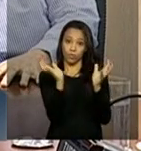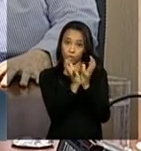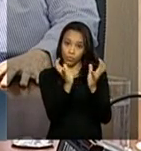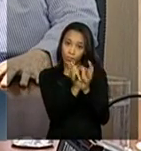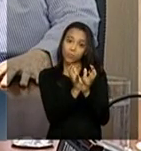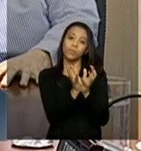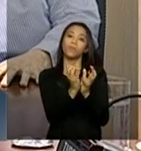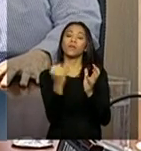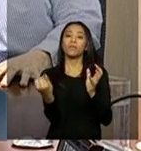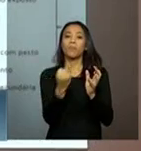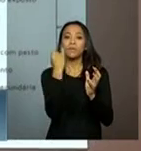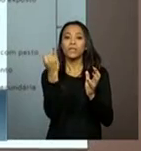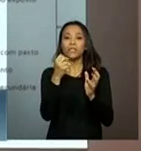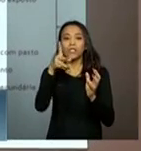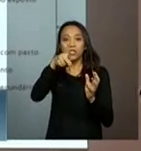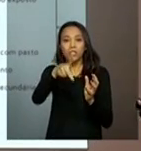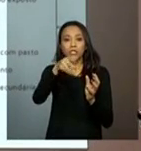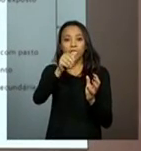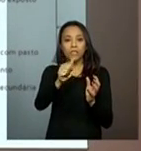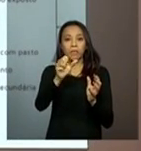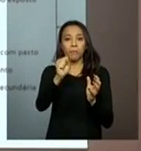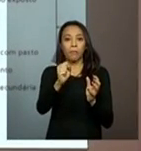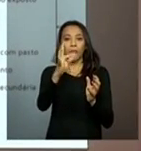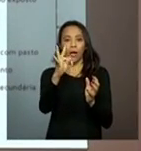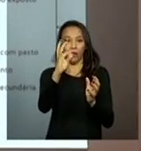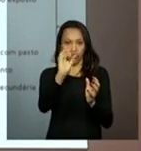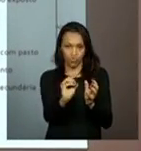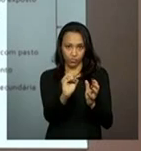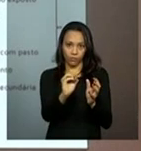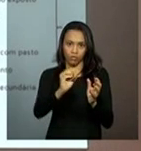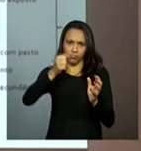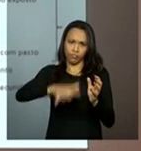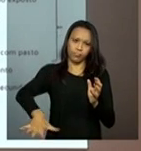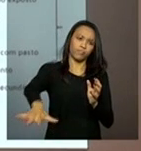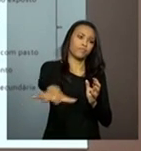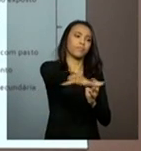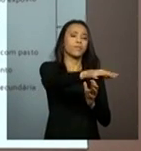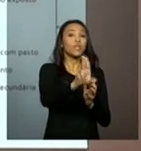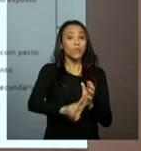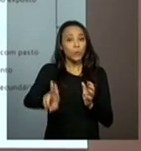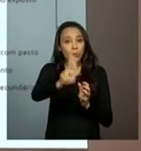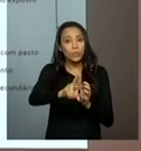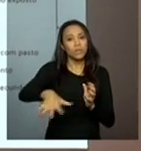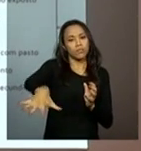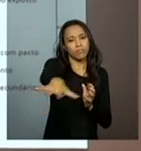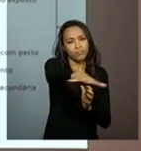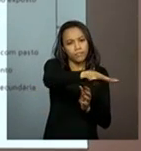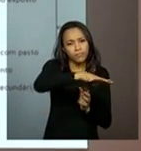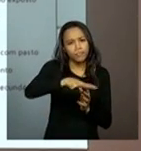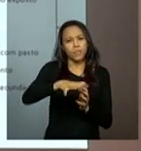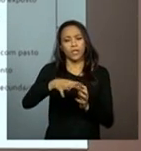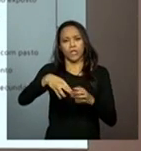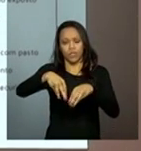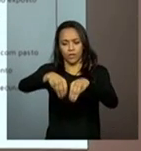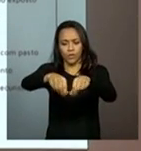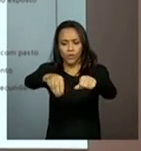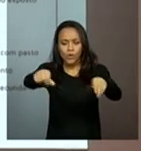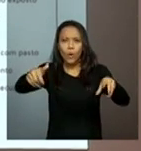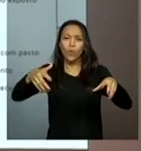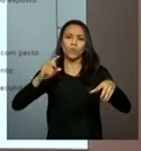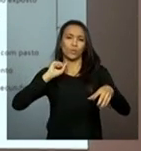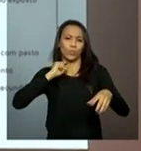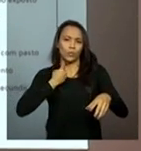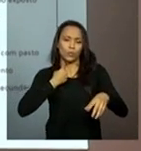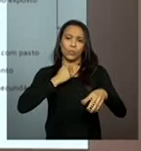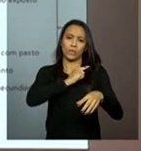de pasto, que é o grande complexo de pastos nessa área, pasto com solo exposto, pasto limpo, pasto